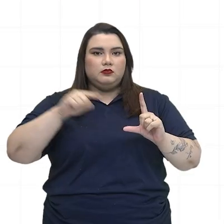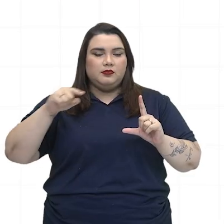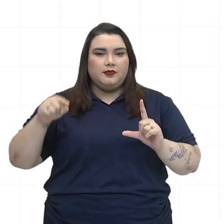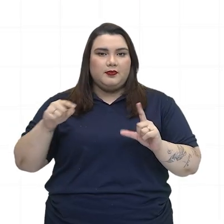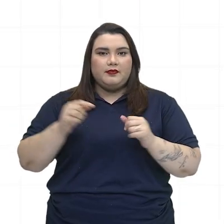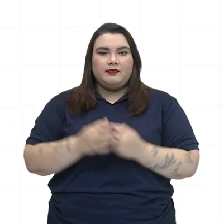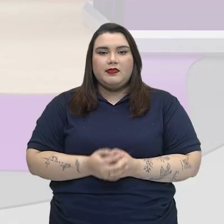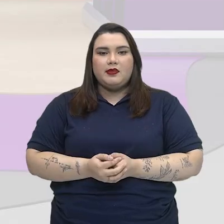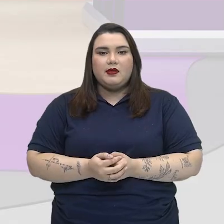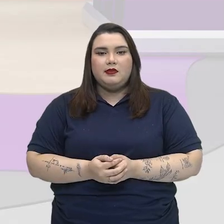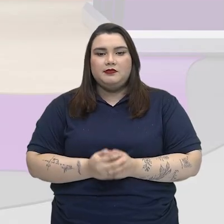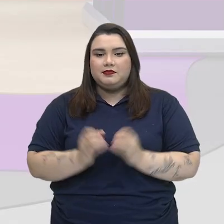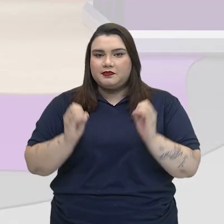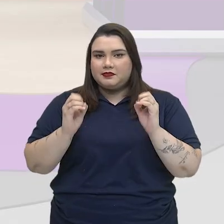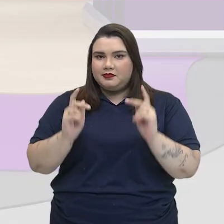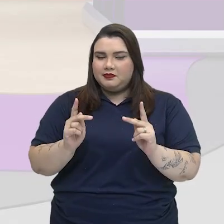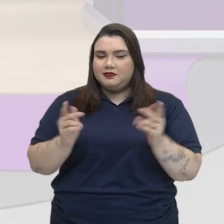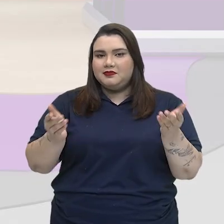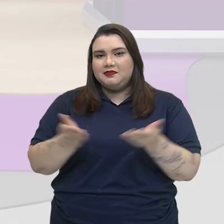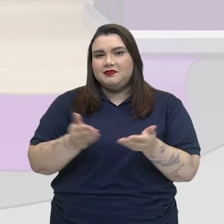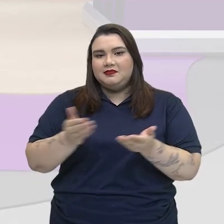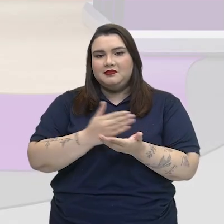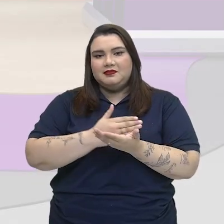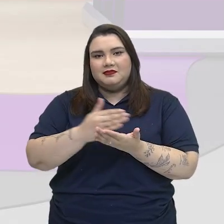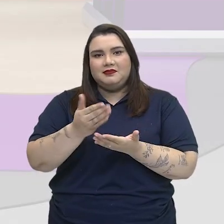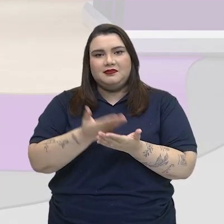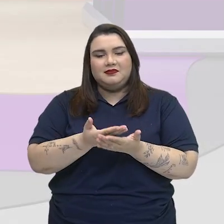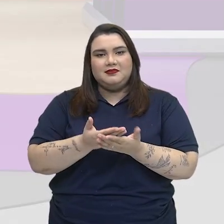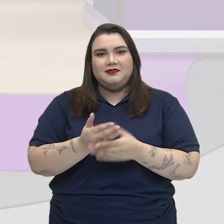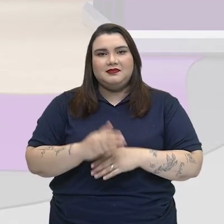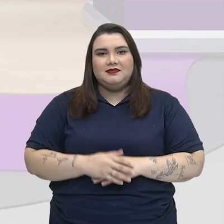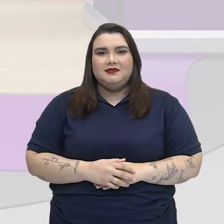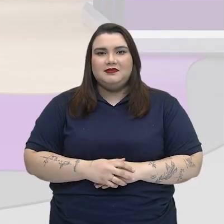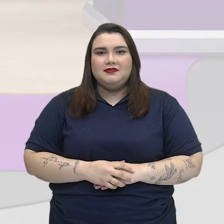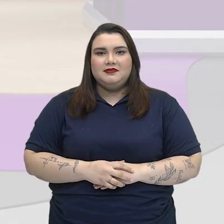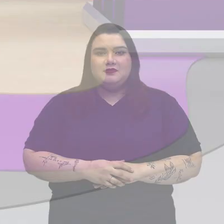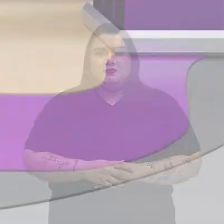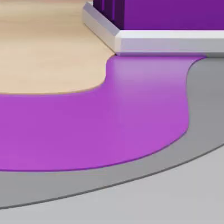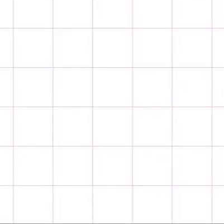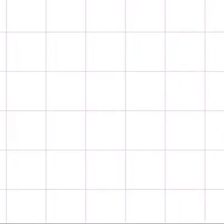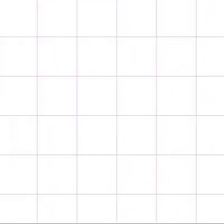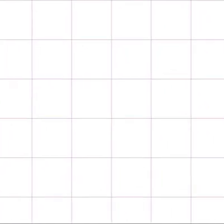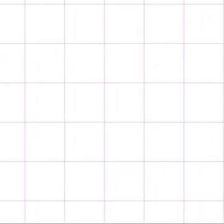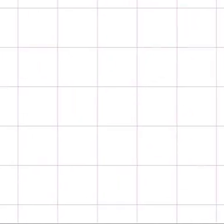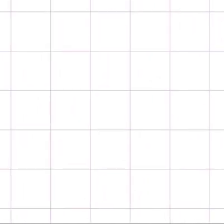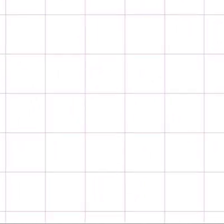gráficos. Todo mundo ligado? Vamos dar início à nossa aula.